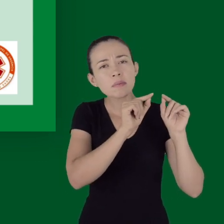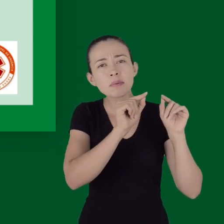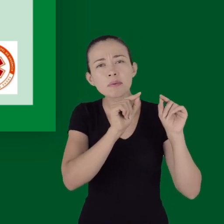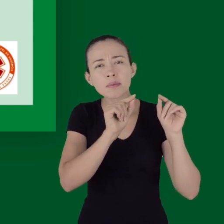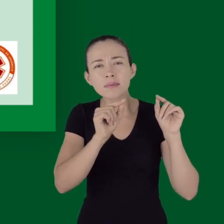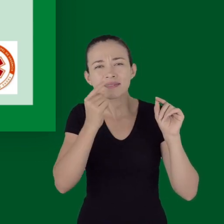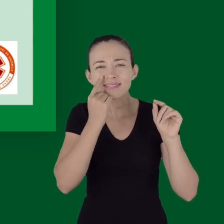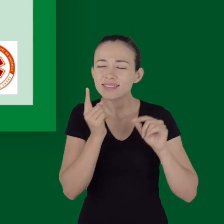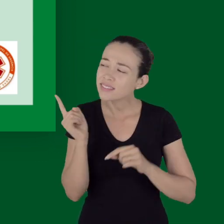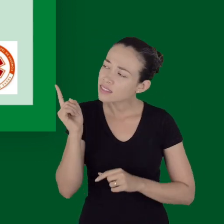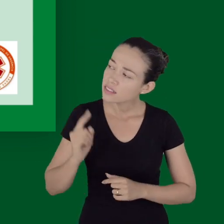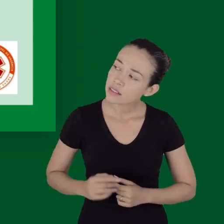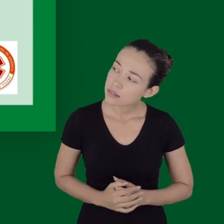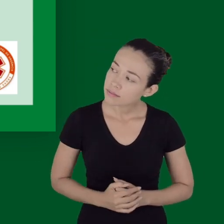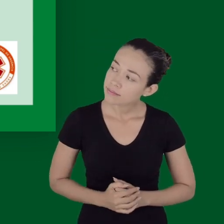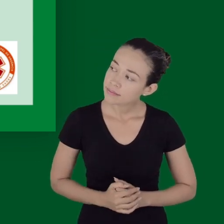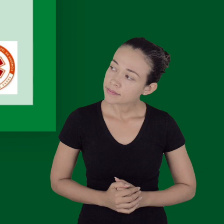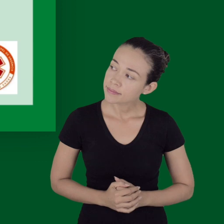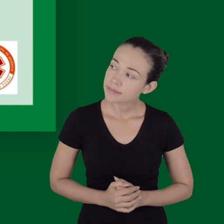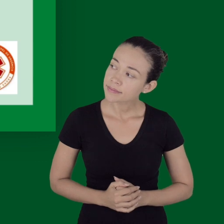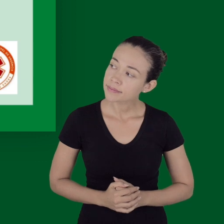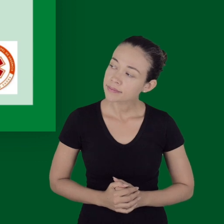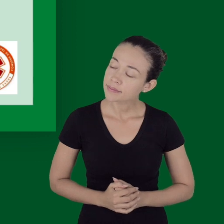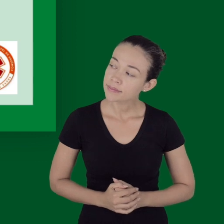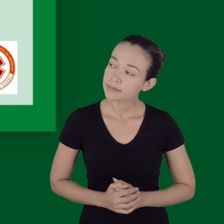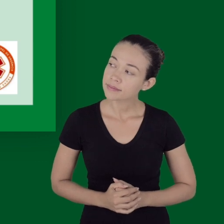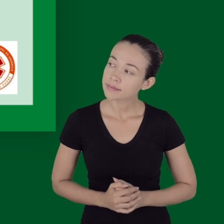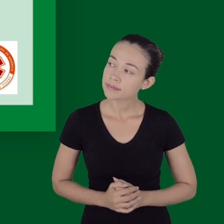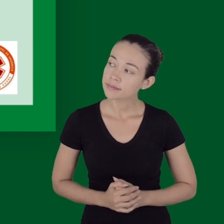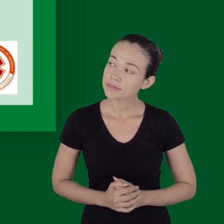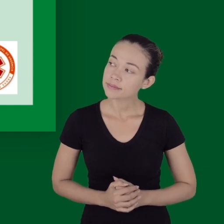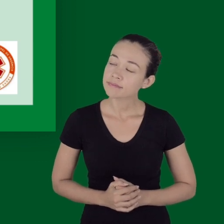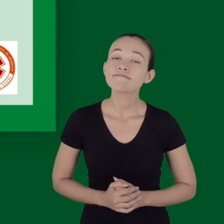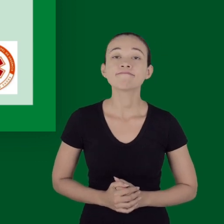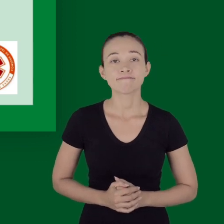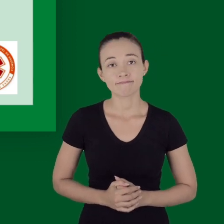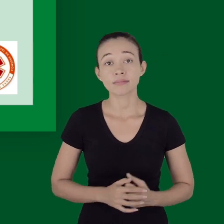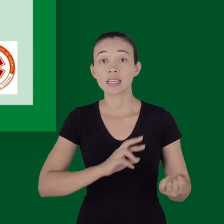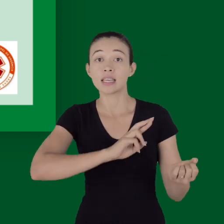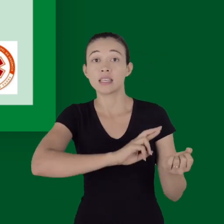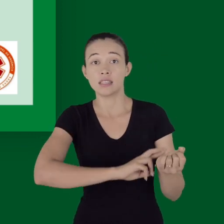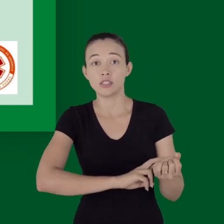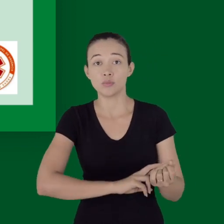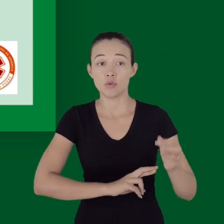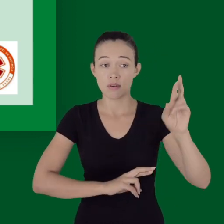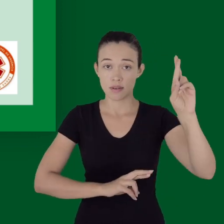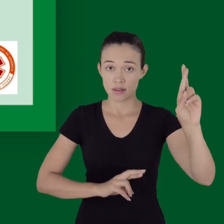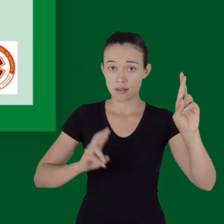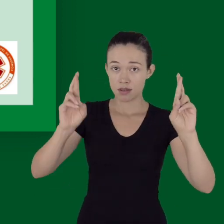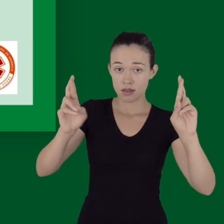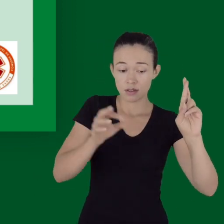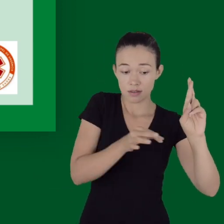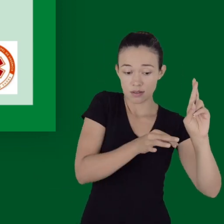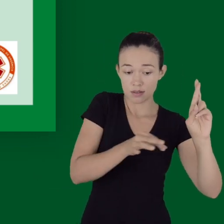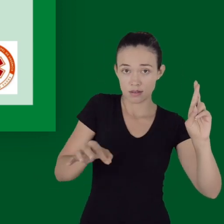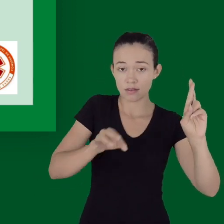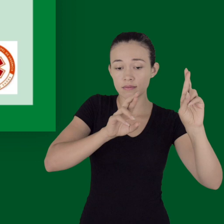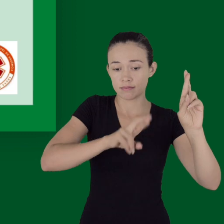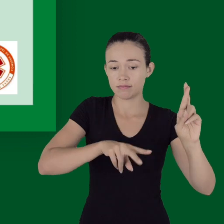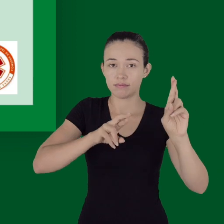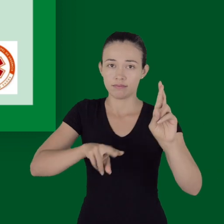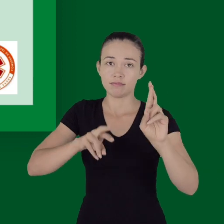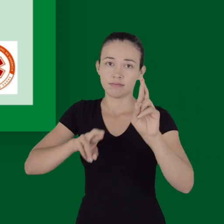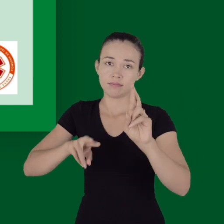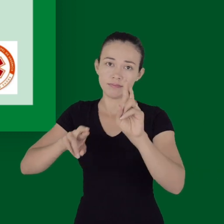essa tremulação da linha de base, e o ritmo está irregular. A gente consegue perceber que entre dois QRS tem várias